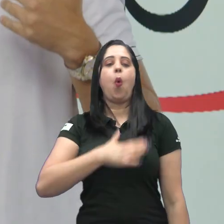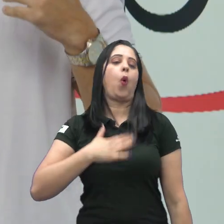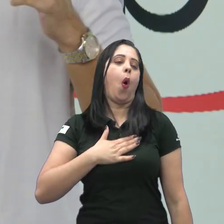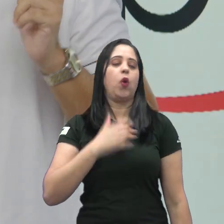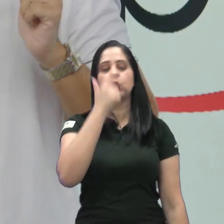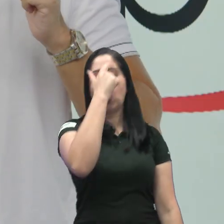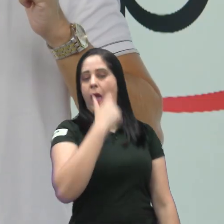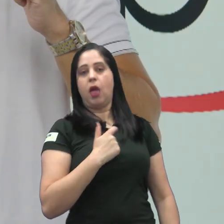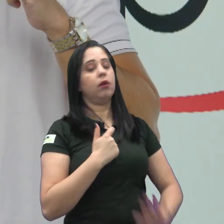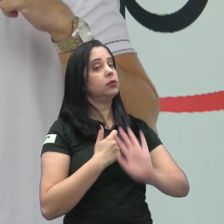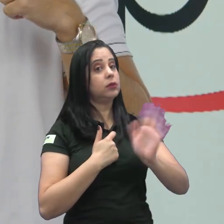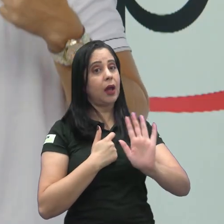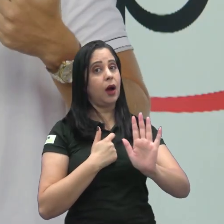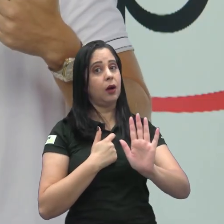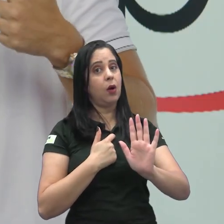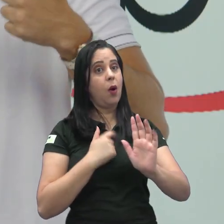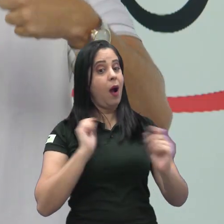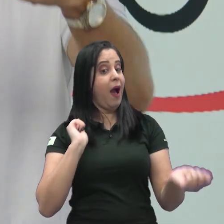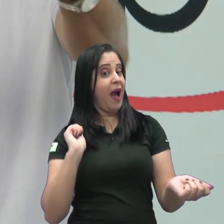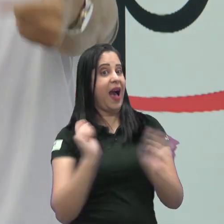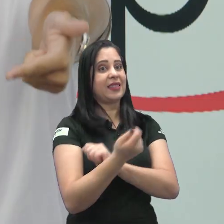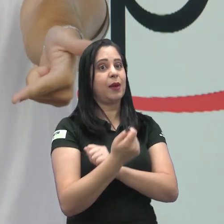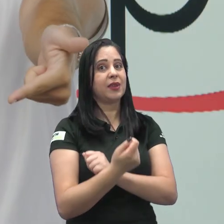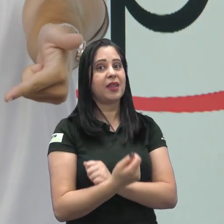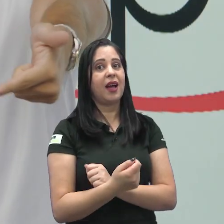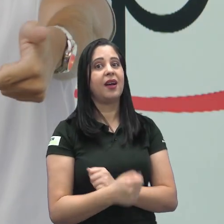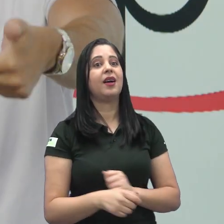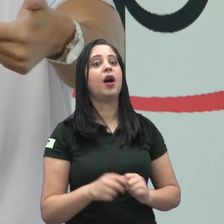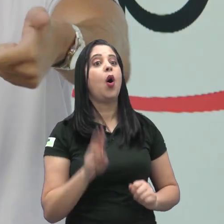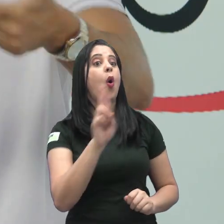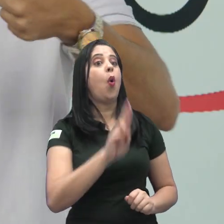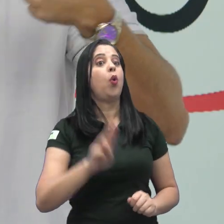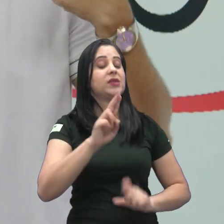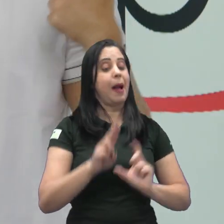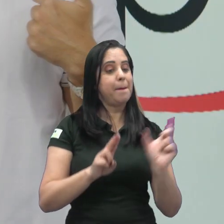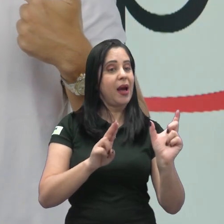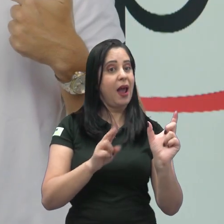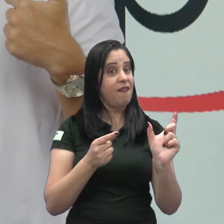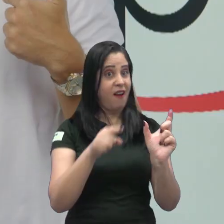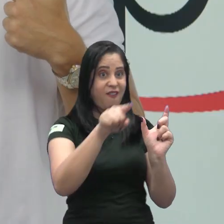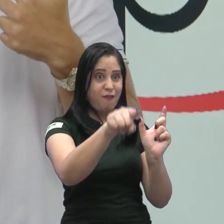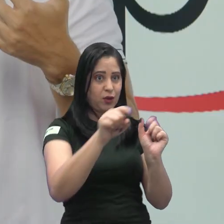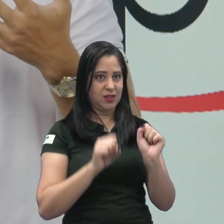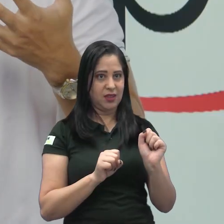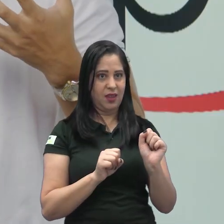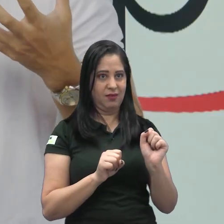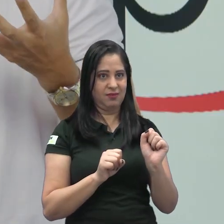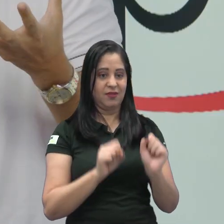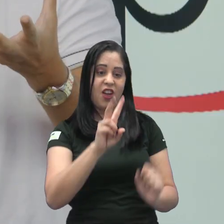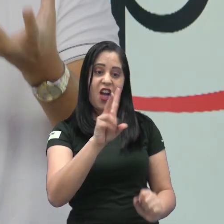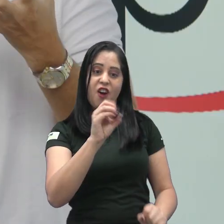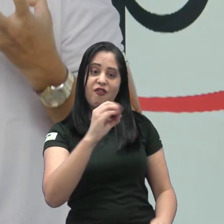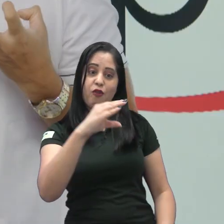gosto, você mudar na sua narrativa, usar mais você, a palavra você, do que eu. Então, isso a pessoa ela fica mais